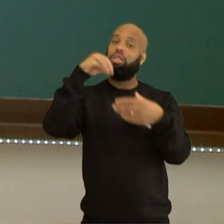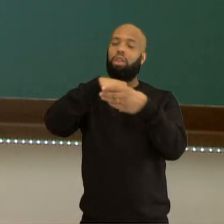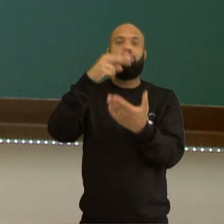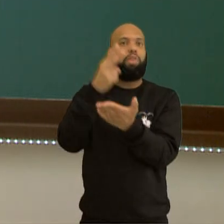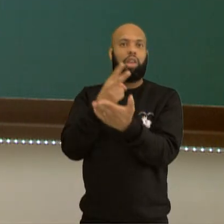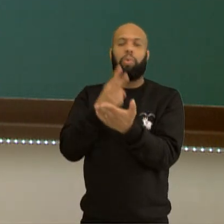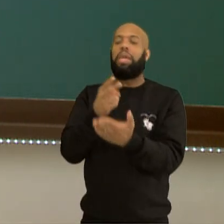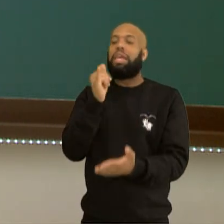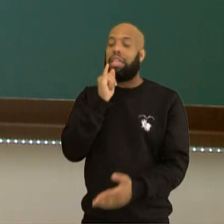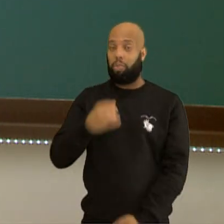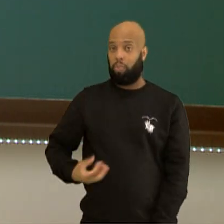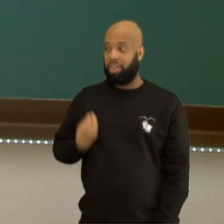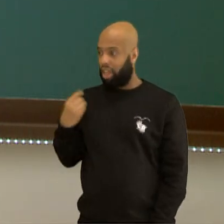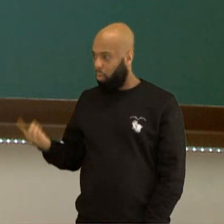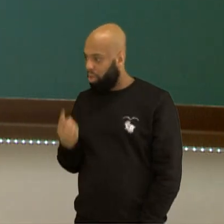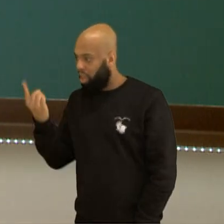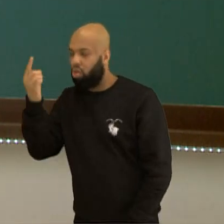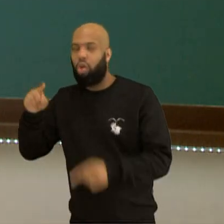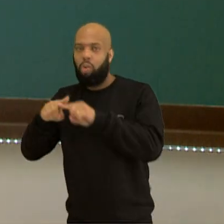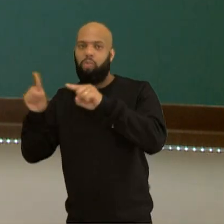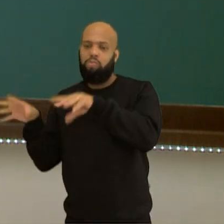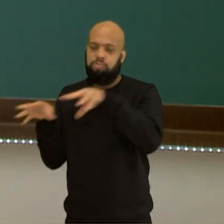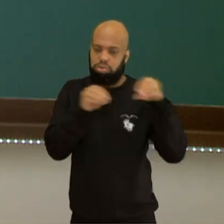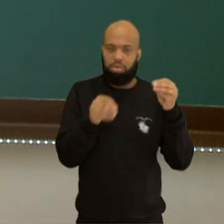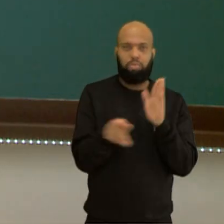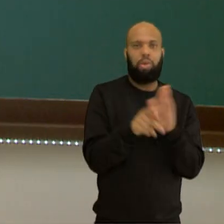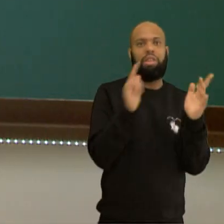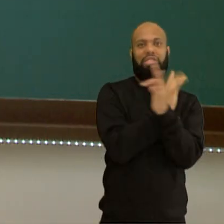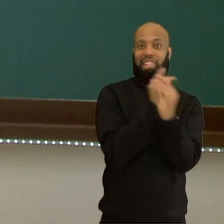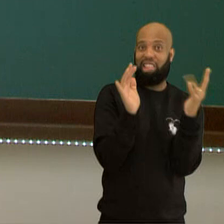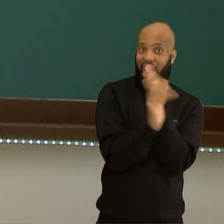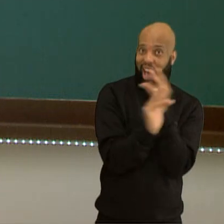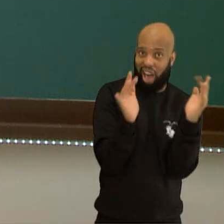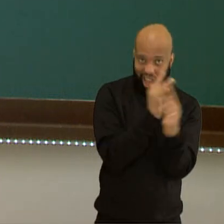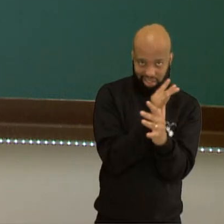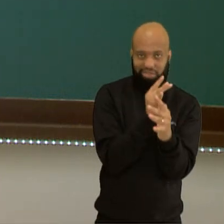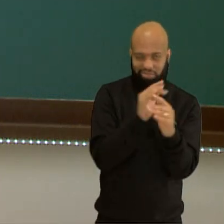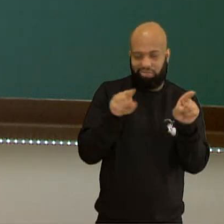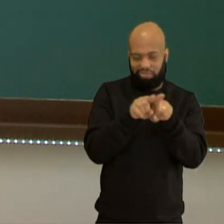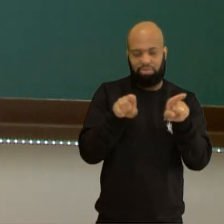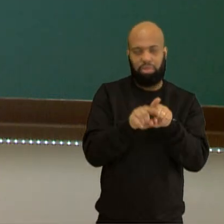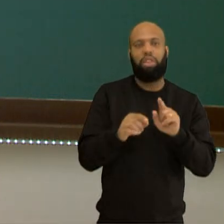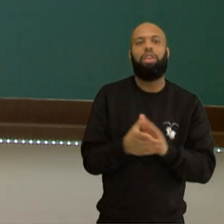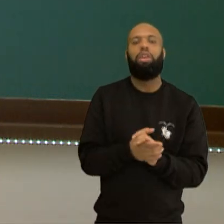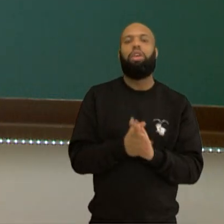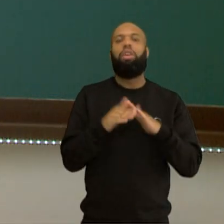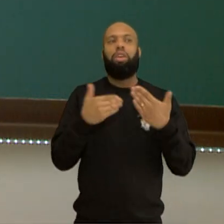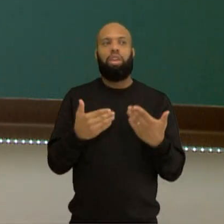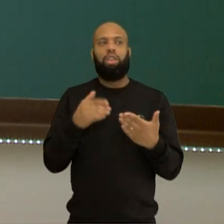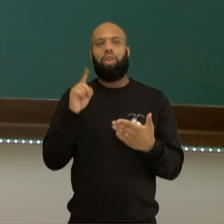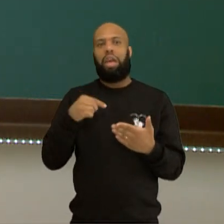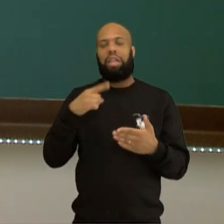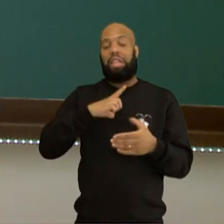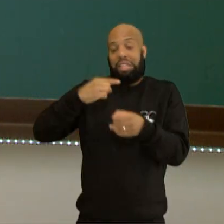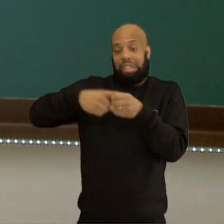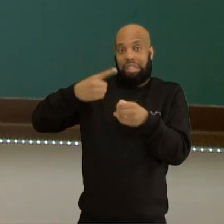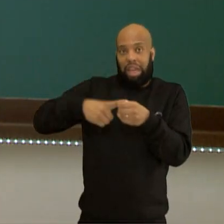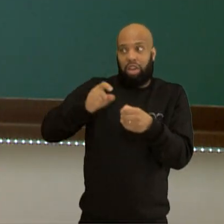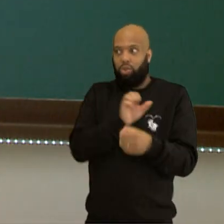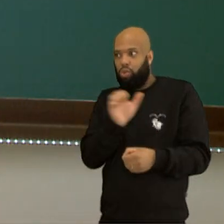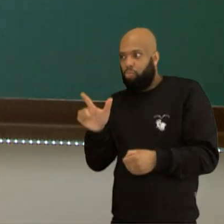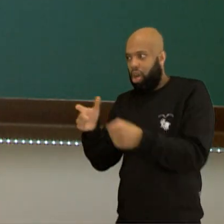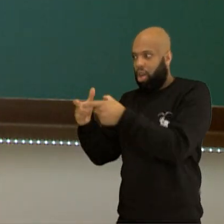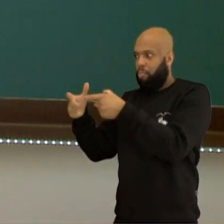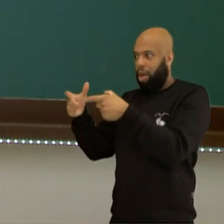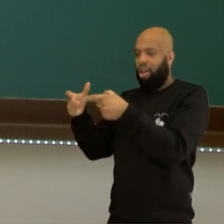do interior para os grandes centros ou para cidades médias, por exemplo, cidades um pouco maiores